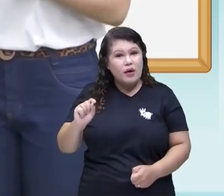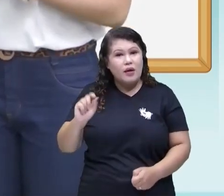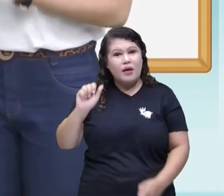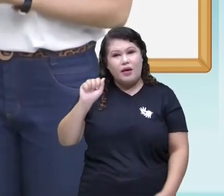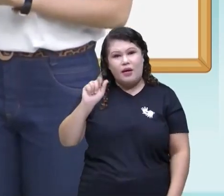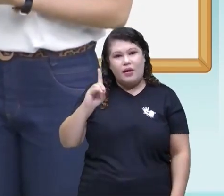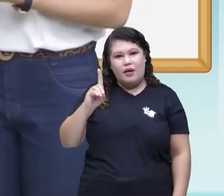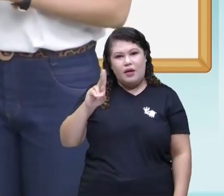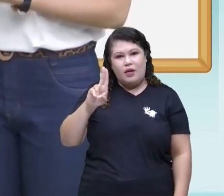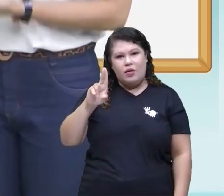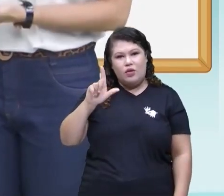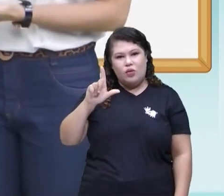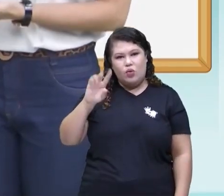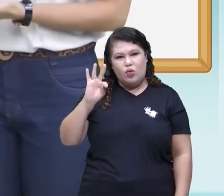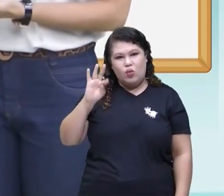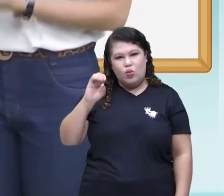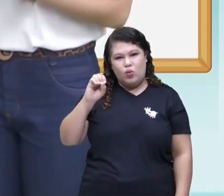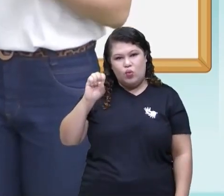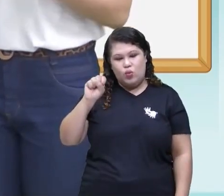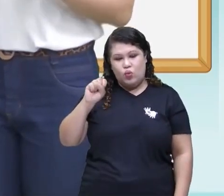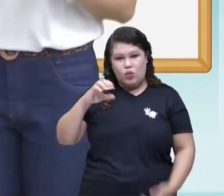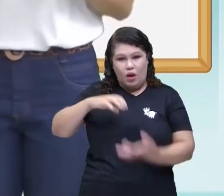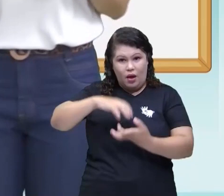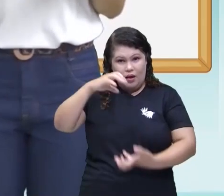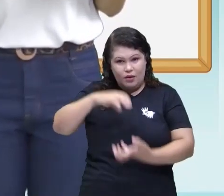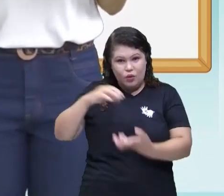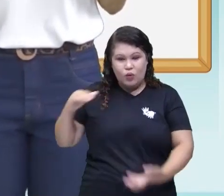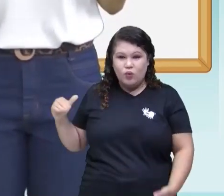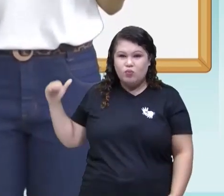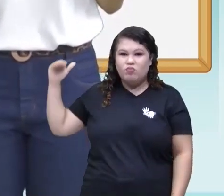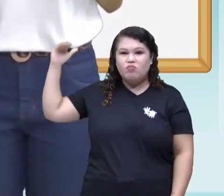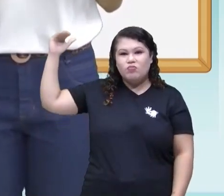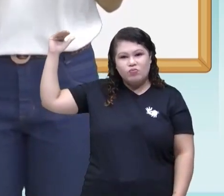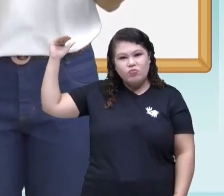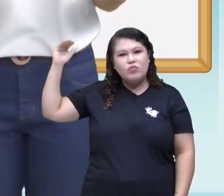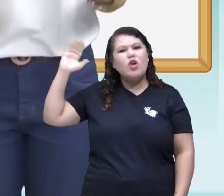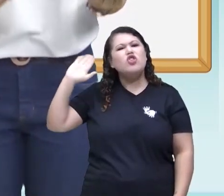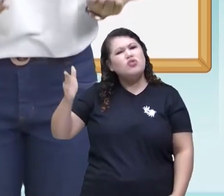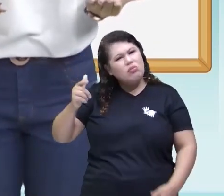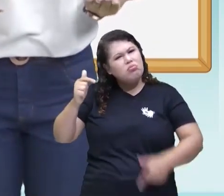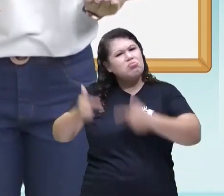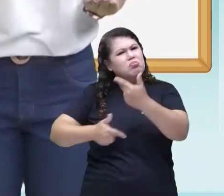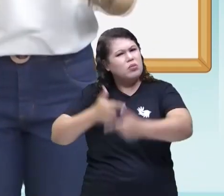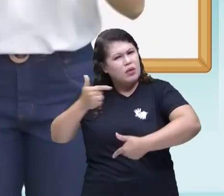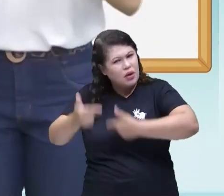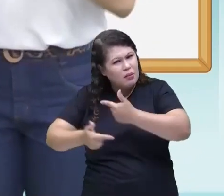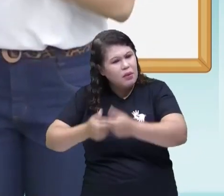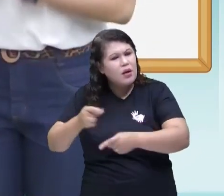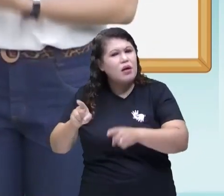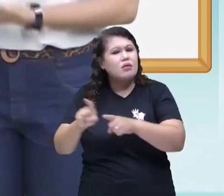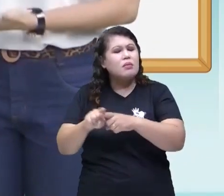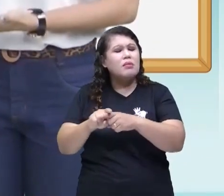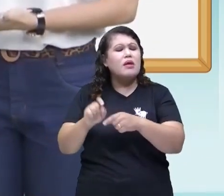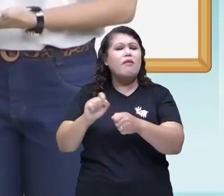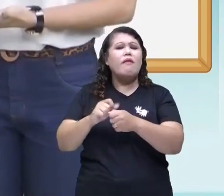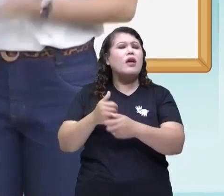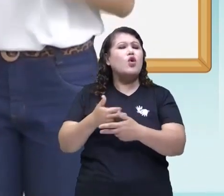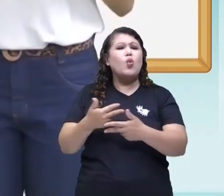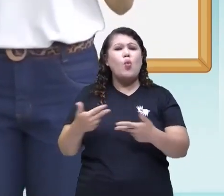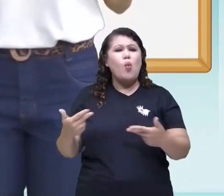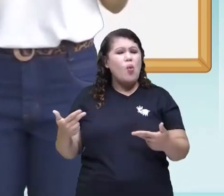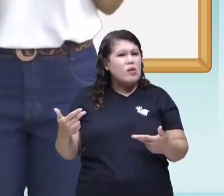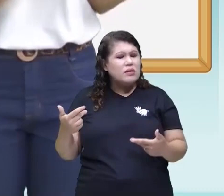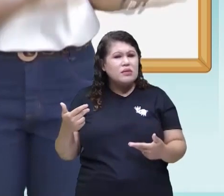Adultos. Os adultos, eles trabalham, os adultos, eles fazem muitas coisas diferentes que as crianças não